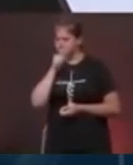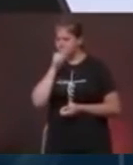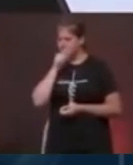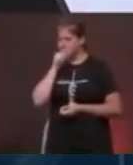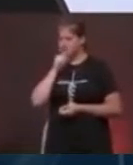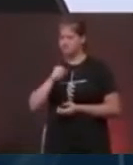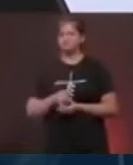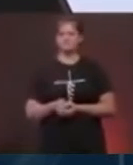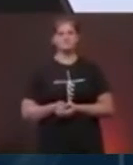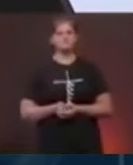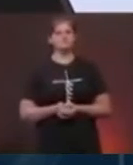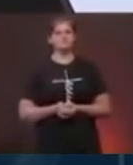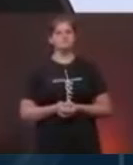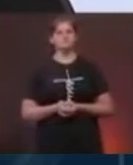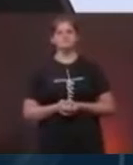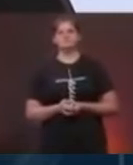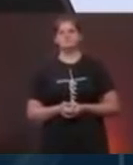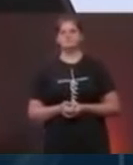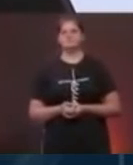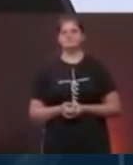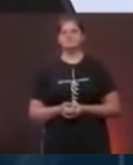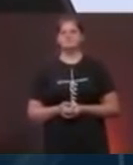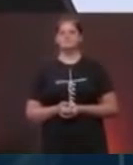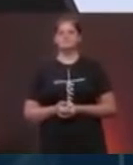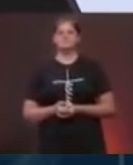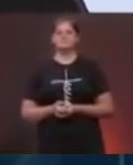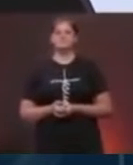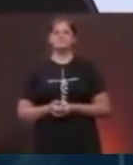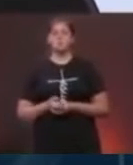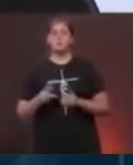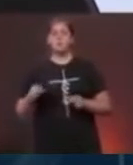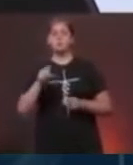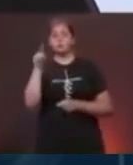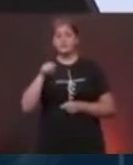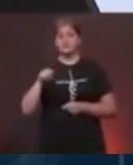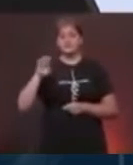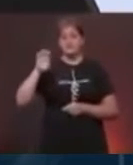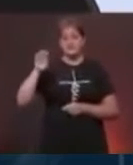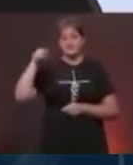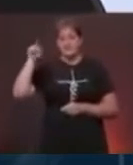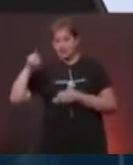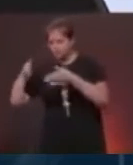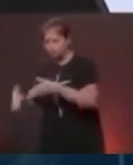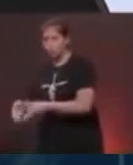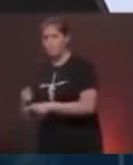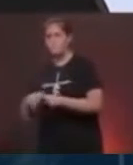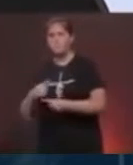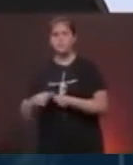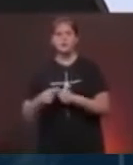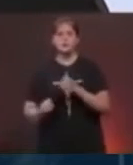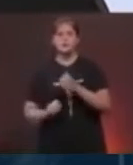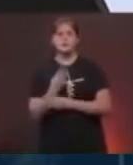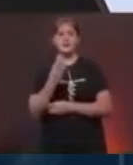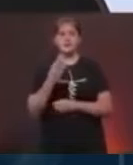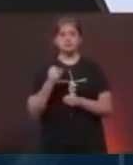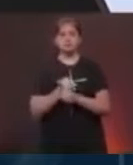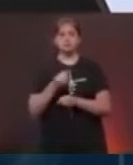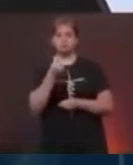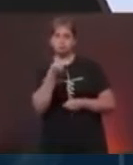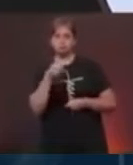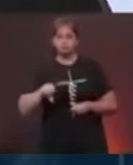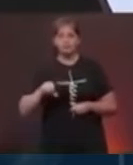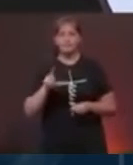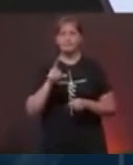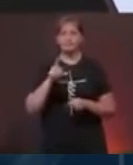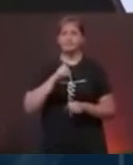Caixão. É, ele ganhou o nome de Zé do Caixão porque quando ele foi lançado em 69, tinha uma novela